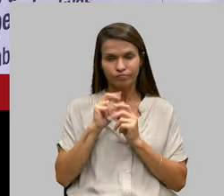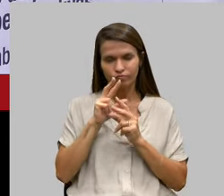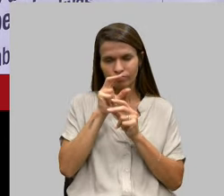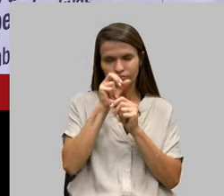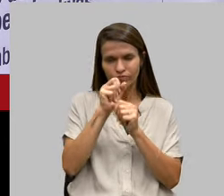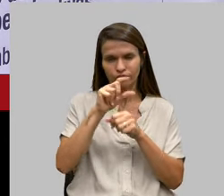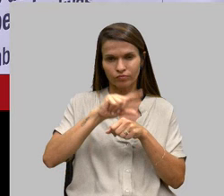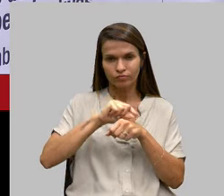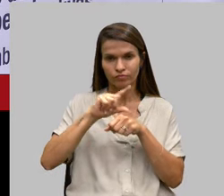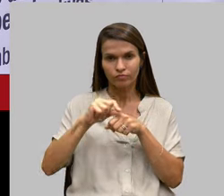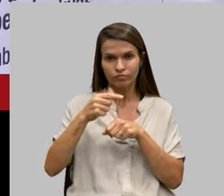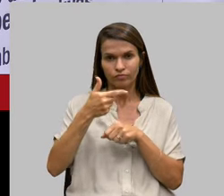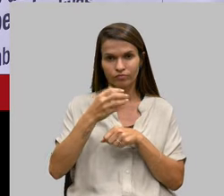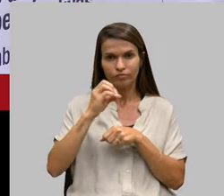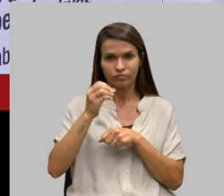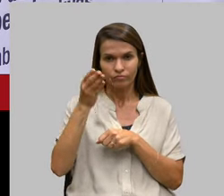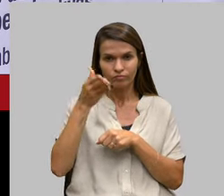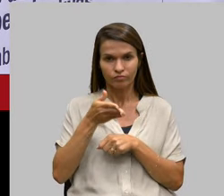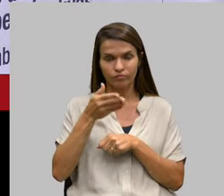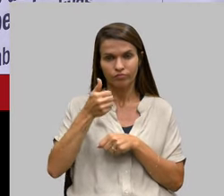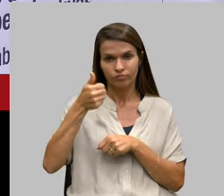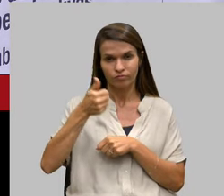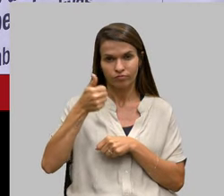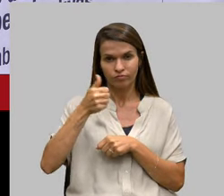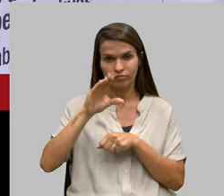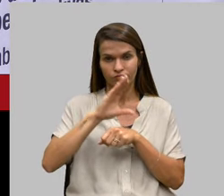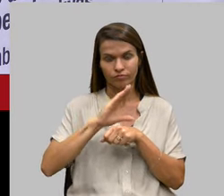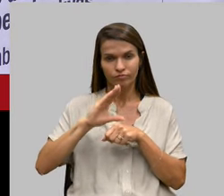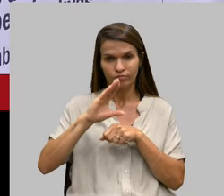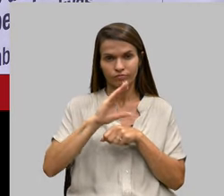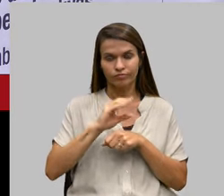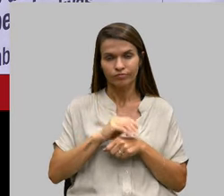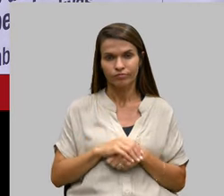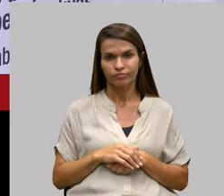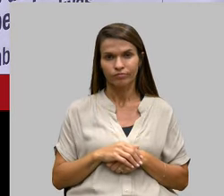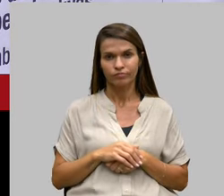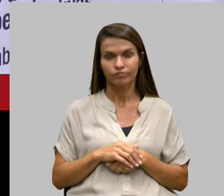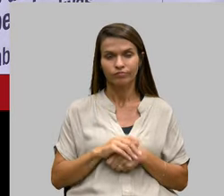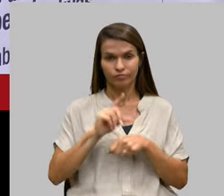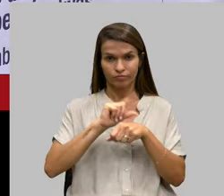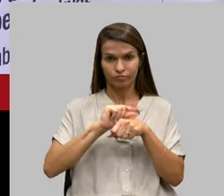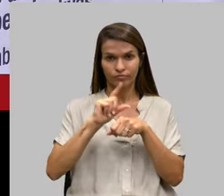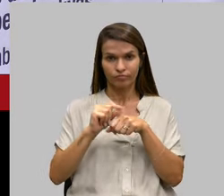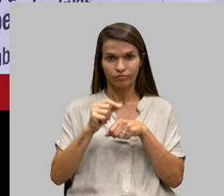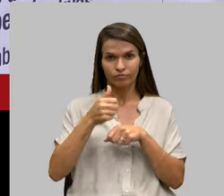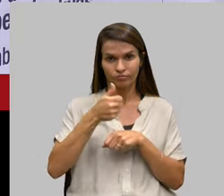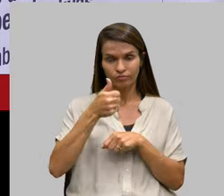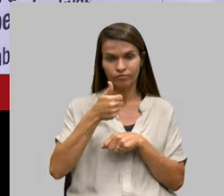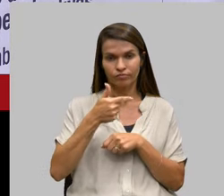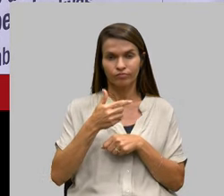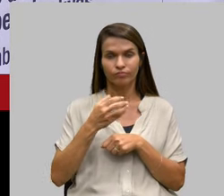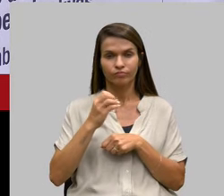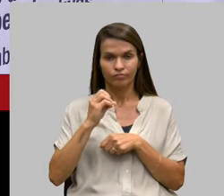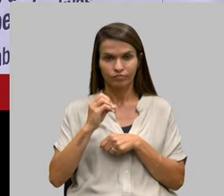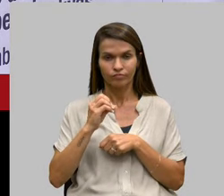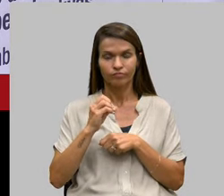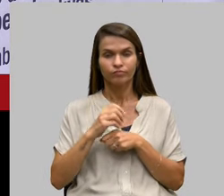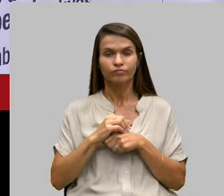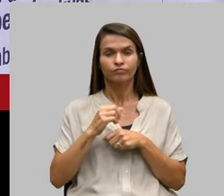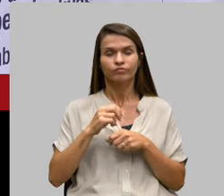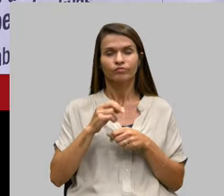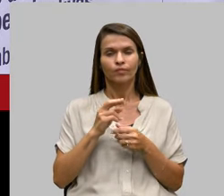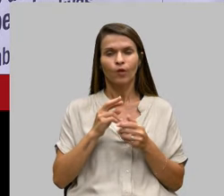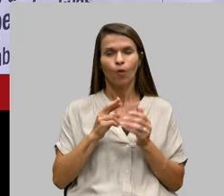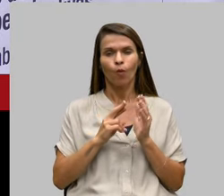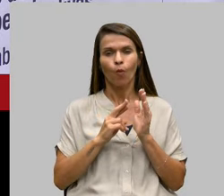artigo 20 parágrafo primeo da Constituição artigo 20 parágrafo primeo fala dos recursos naturais